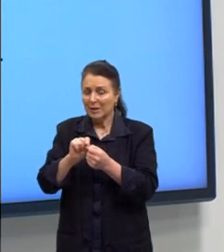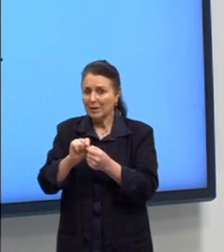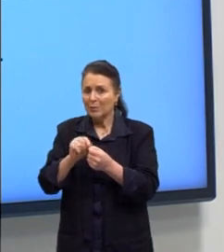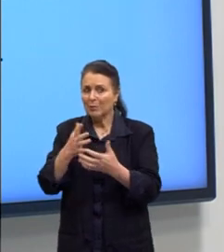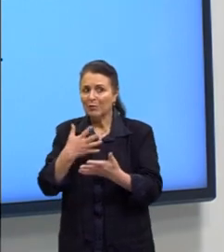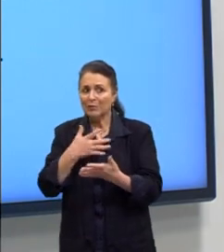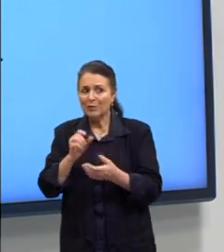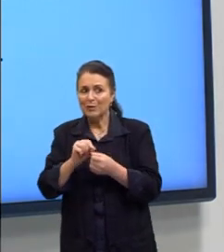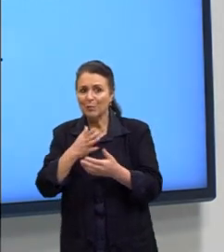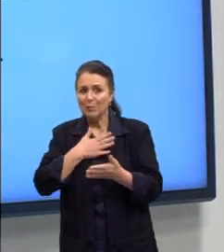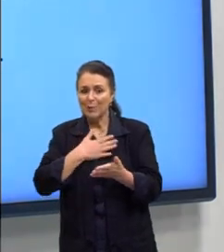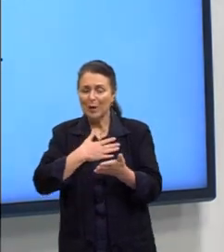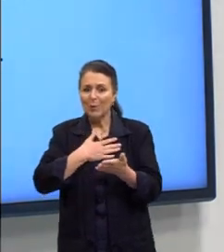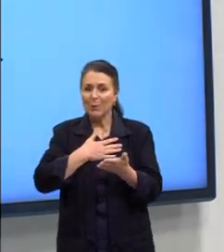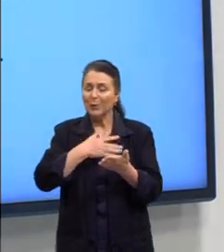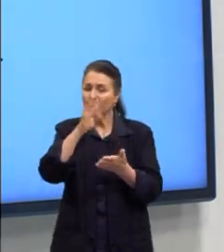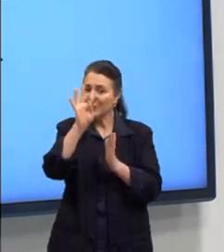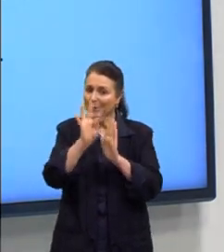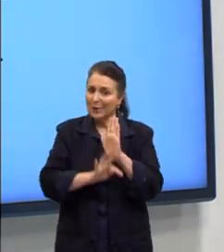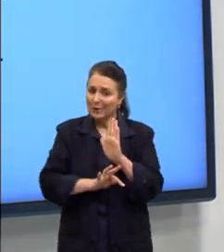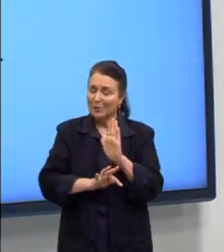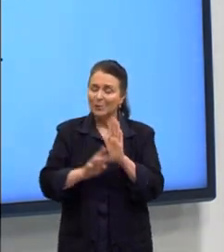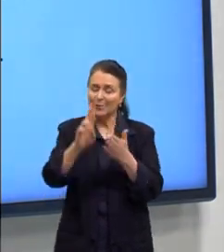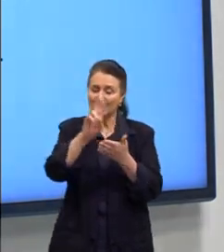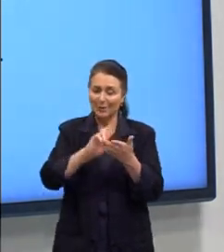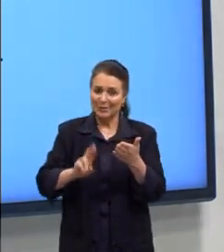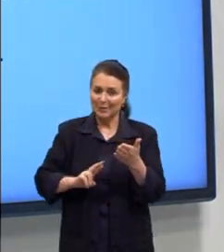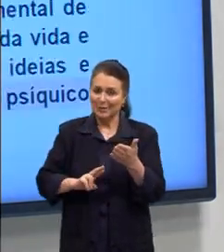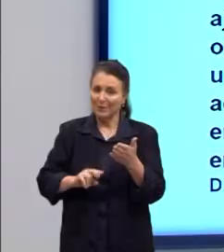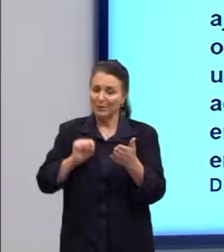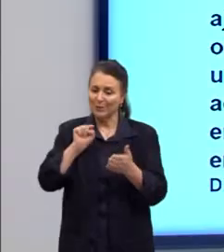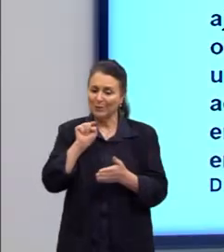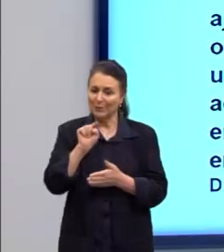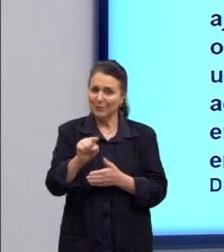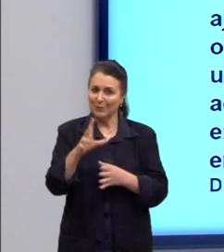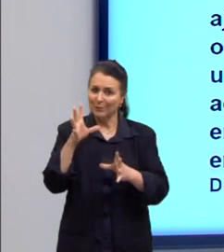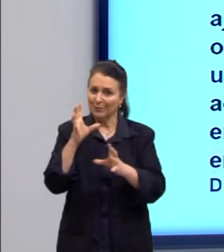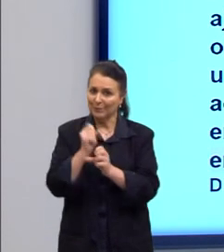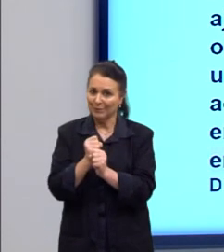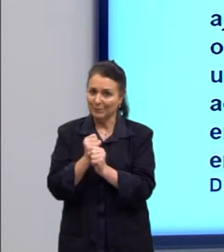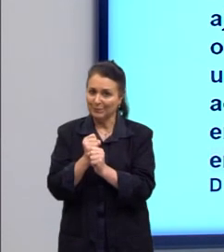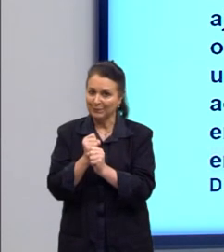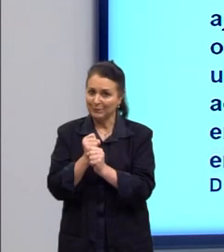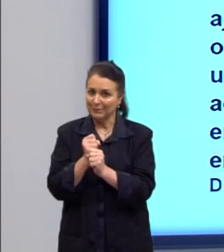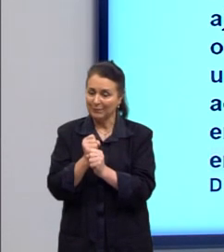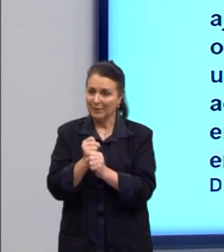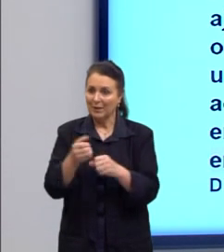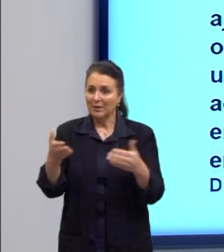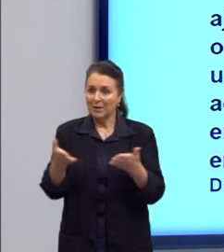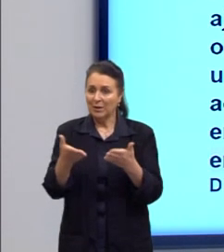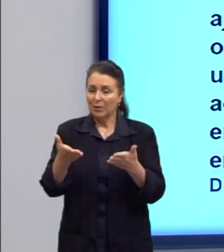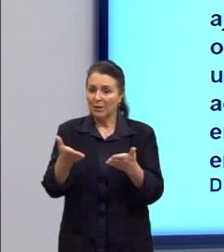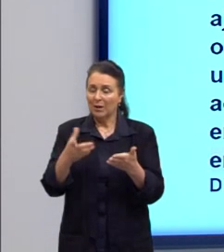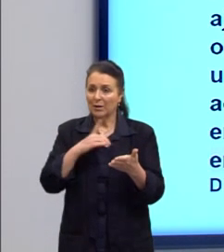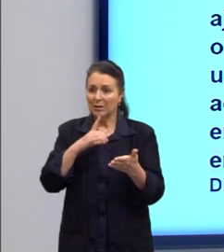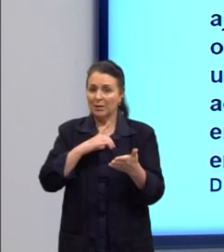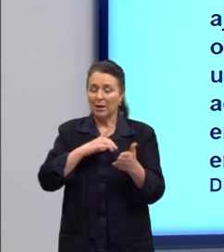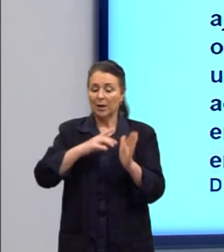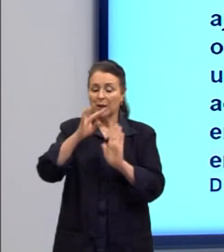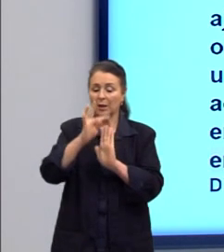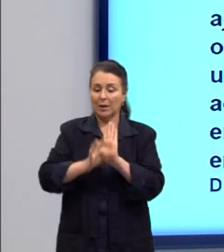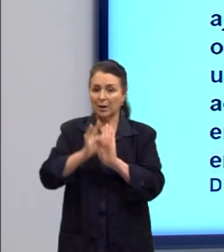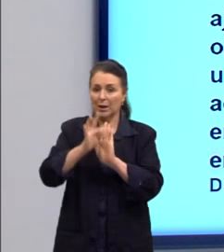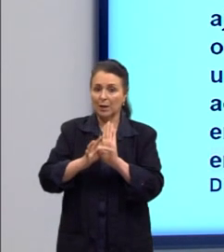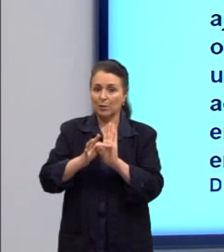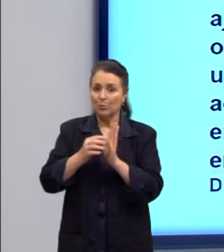torne o meu texto uma redação nota 1000 muito bem e agora nós temos textos